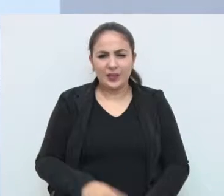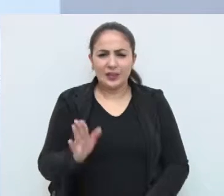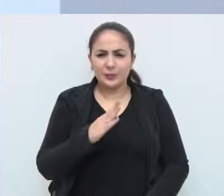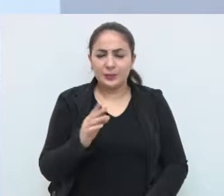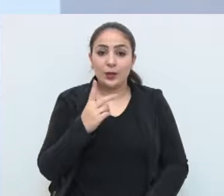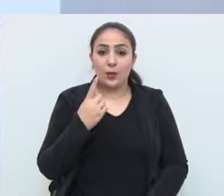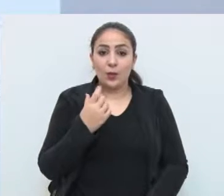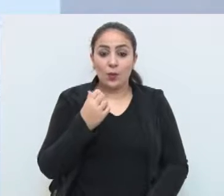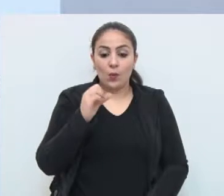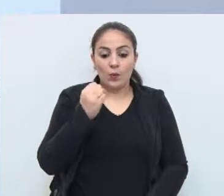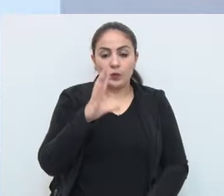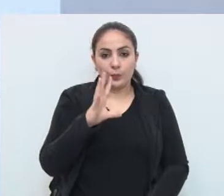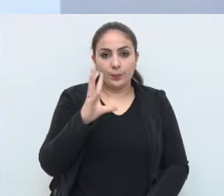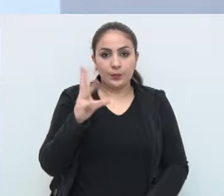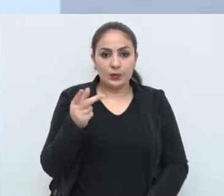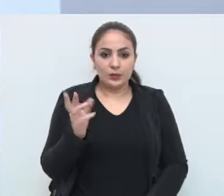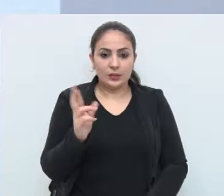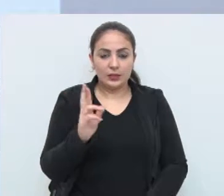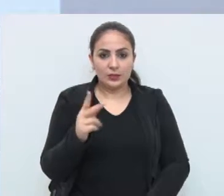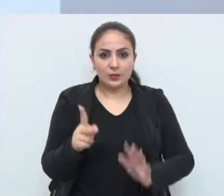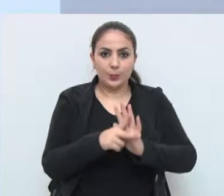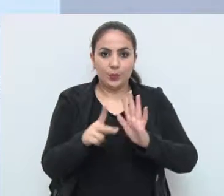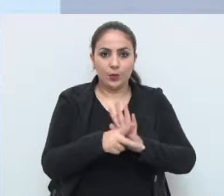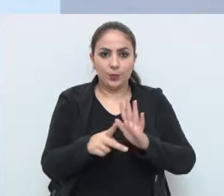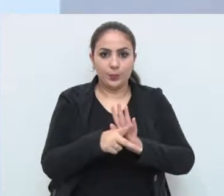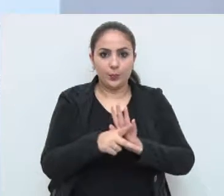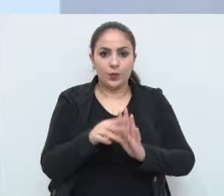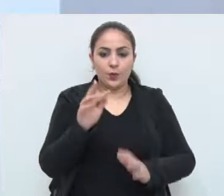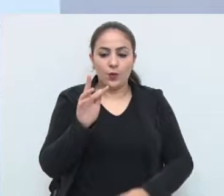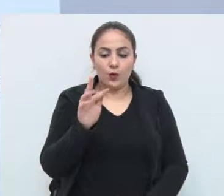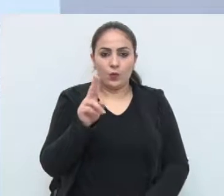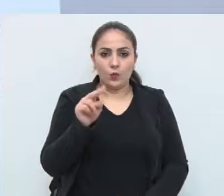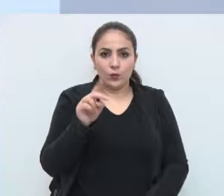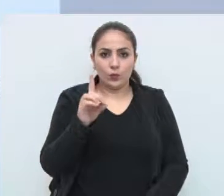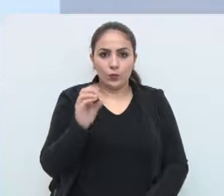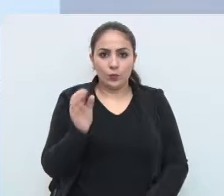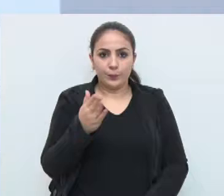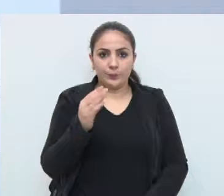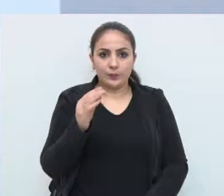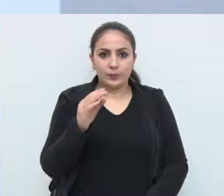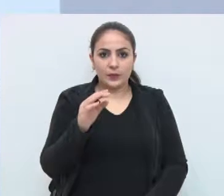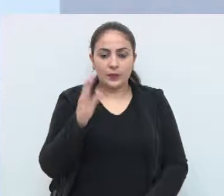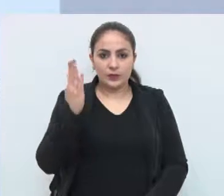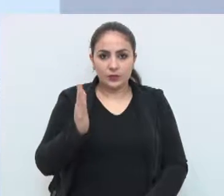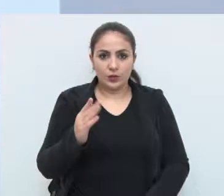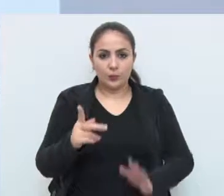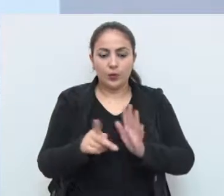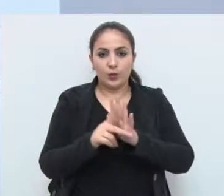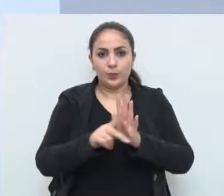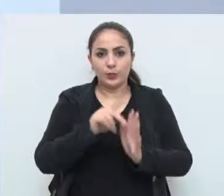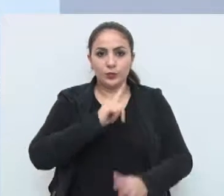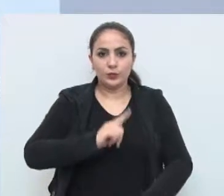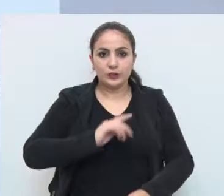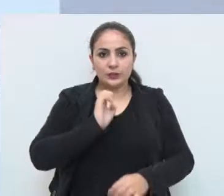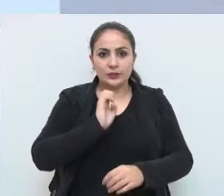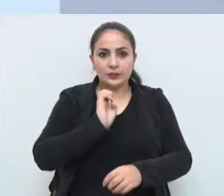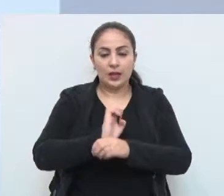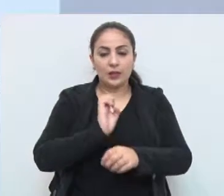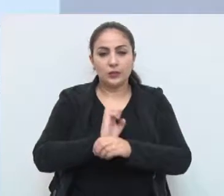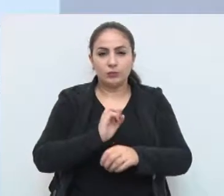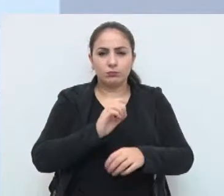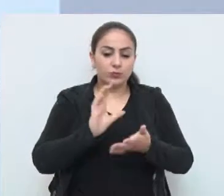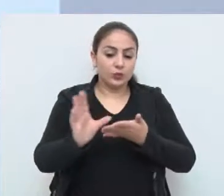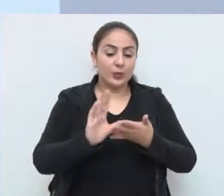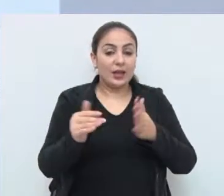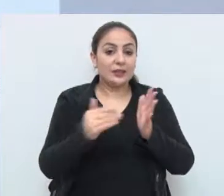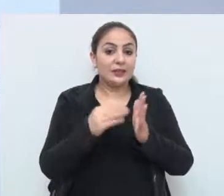Existem aproximadamente 8 milhões de reais depositados do Fundo Nacional aos cofres do Governo do Estado, com previsão de investimento até